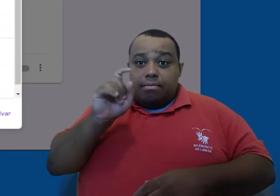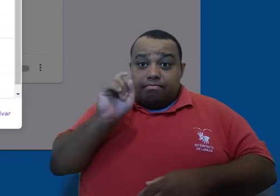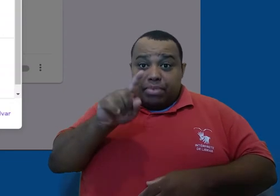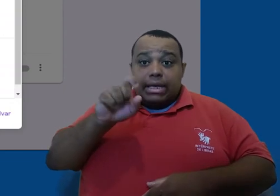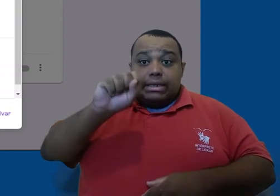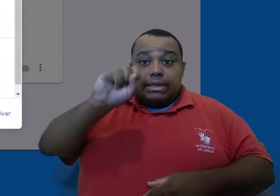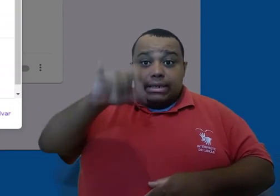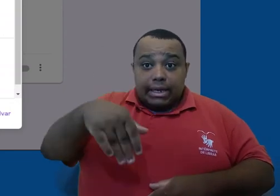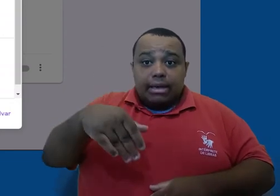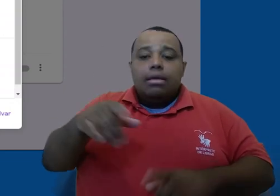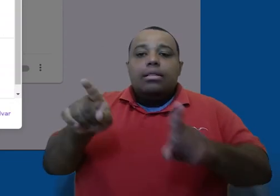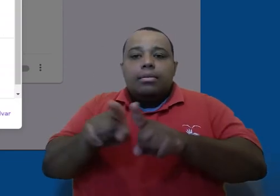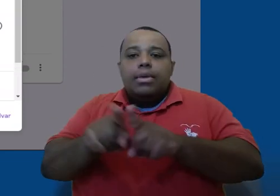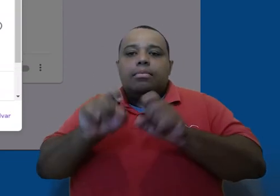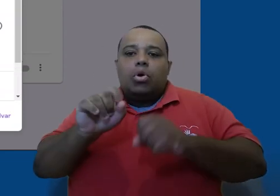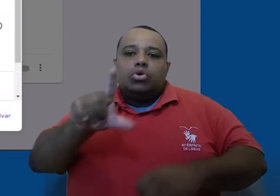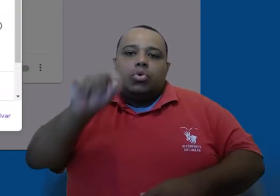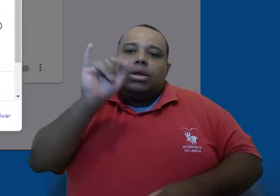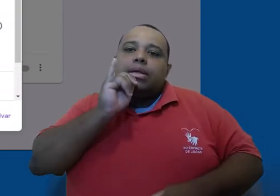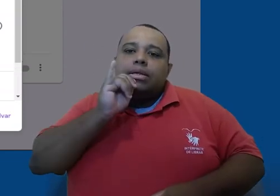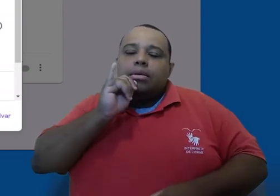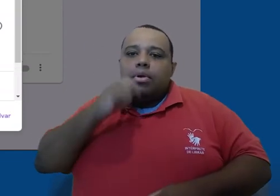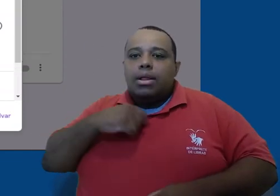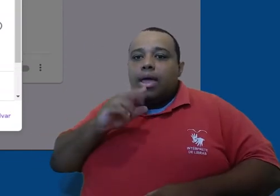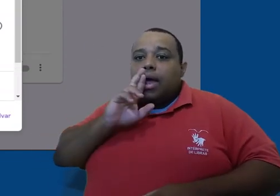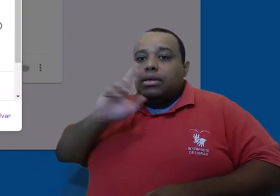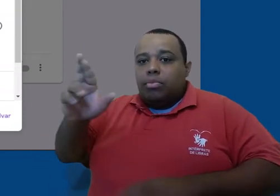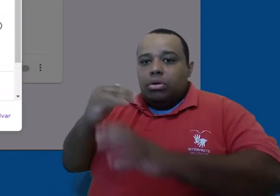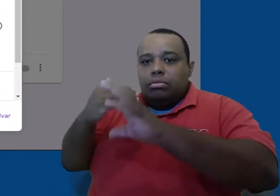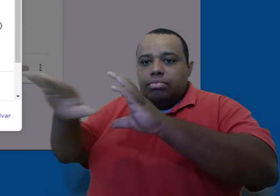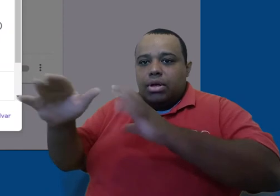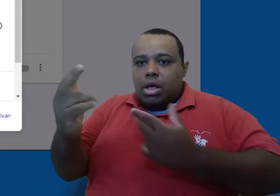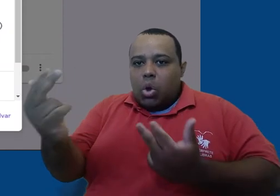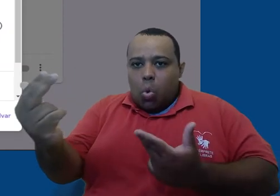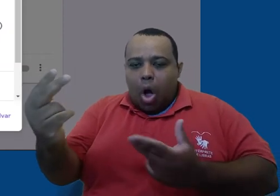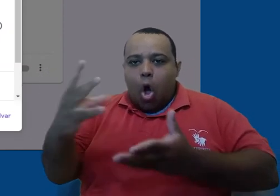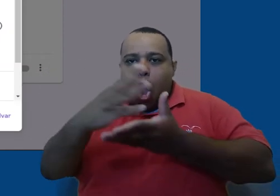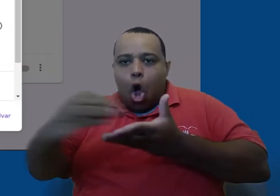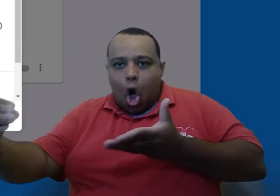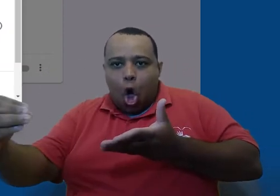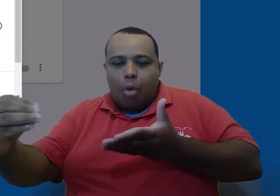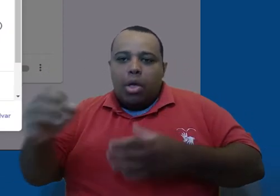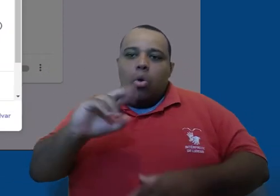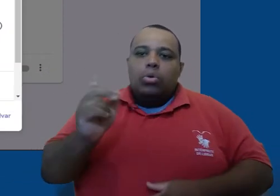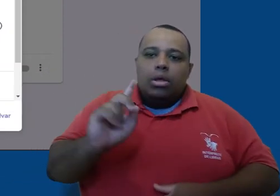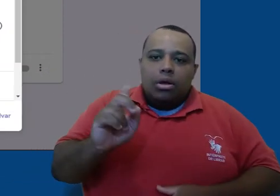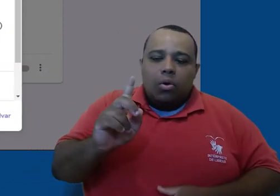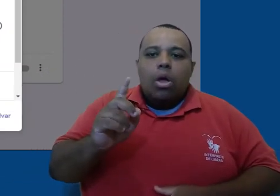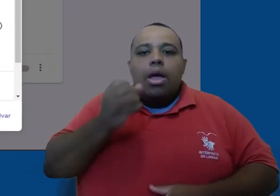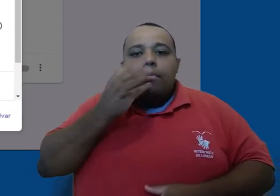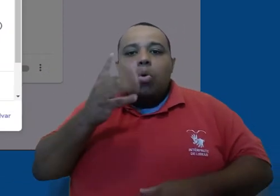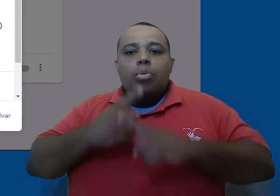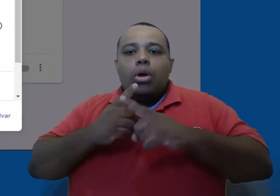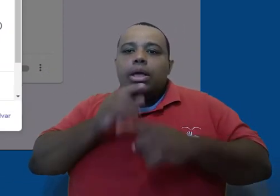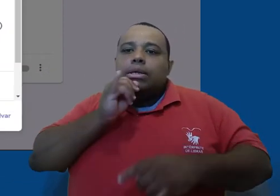aí se clicar Sim podemos definir também se as pessoas que fizerem o teste receberam ou não um recibo das respostas que pode ser ótimo se houver